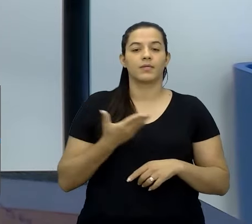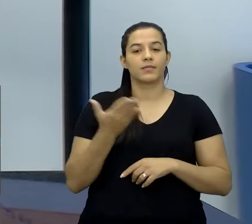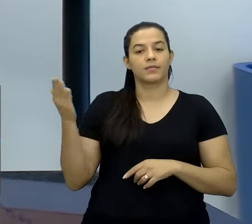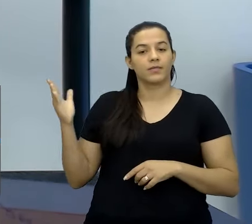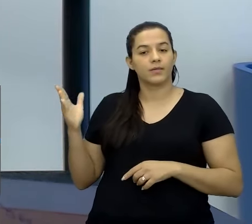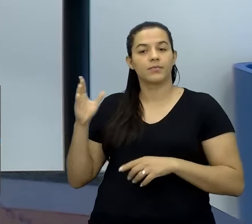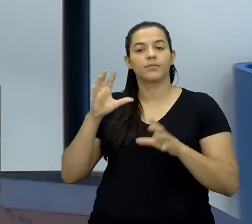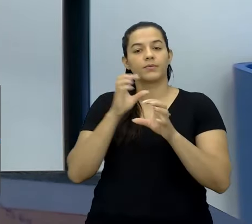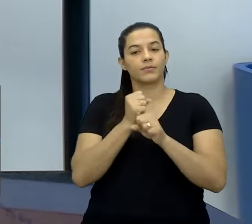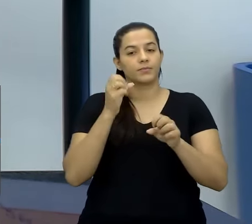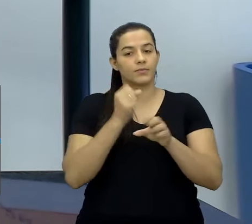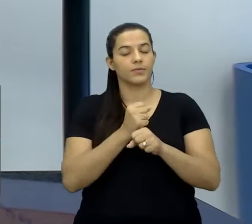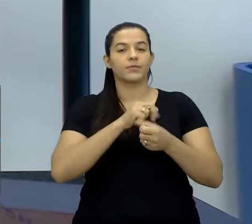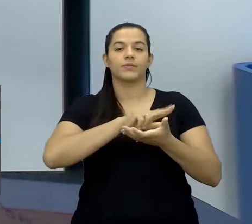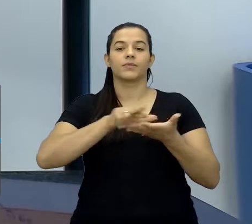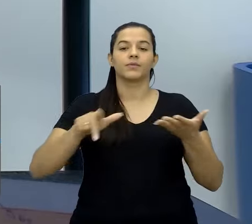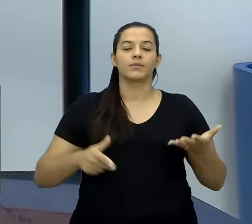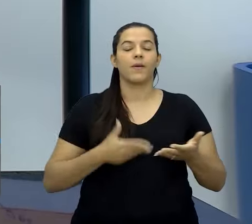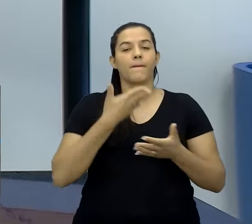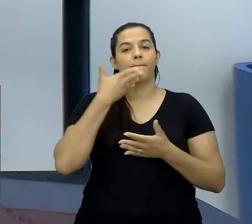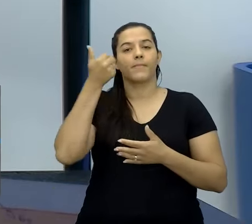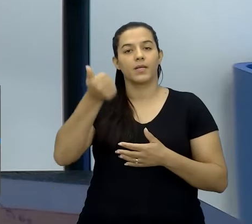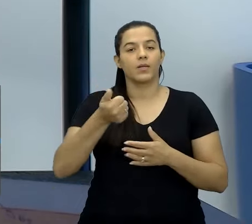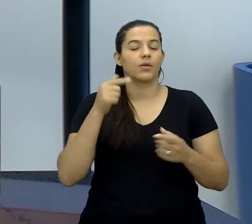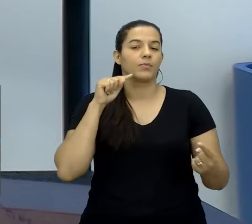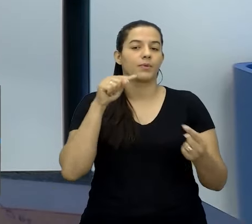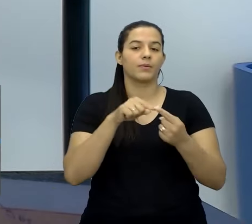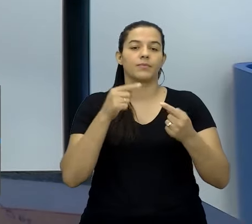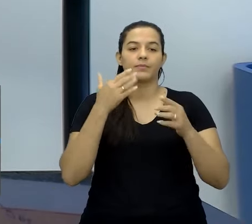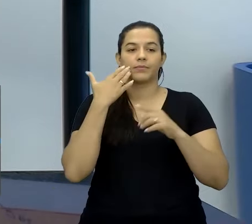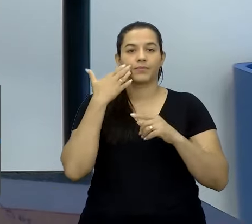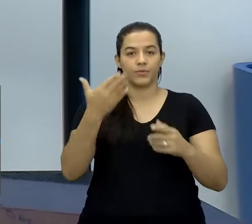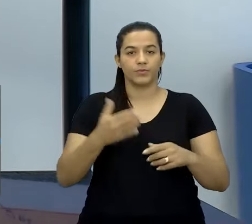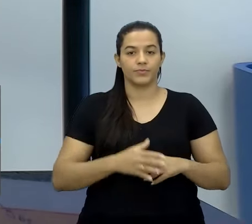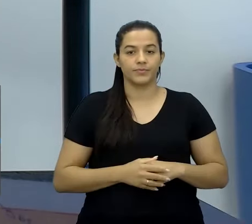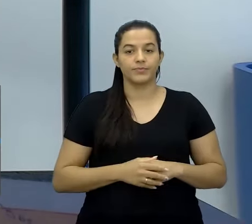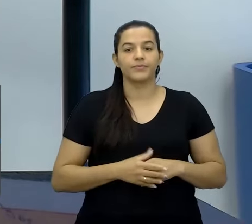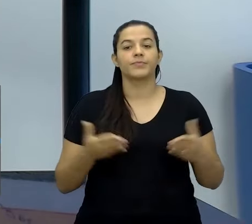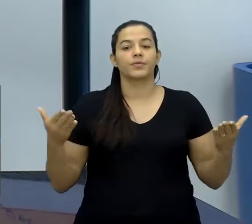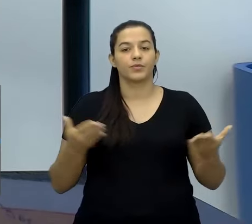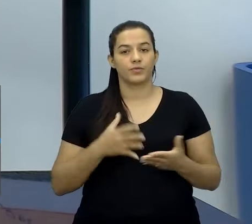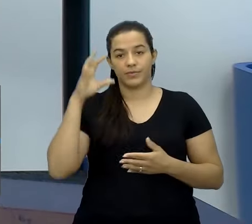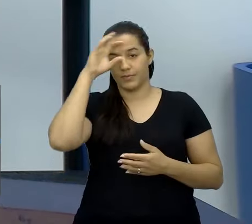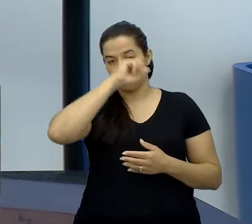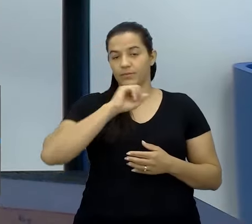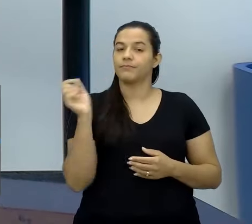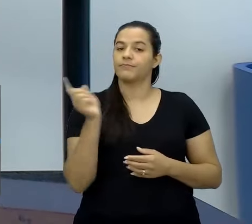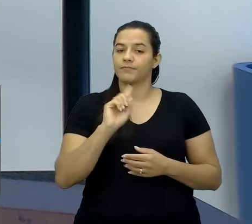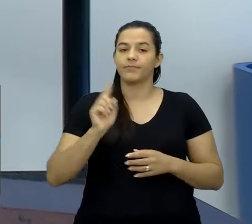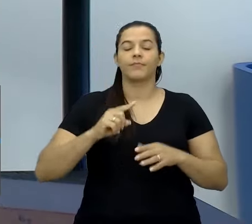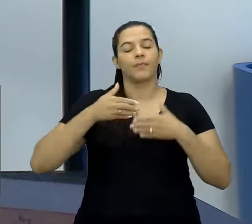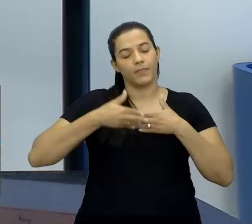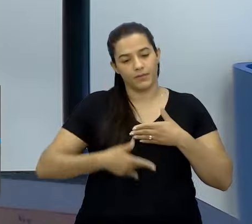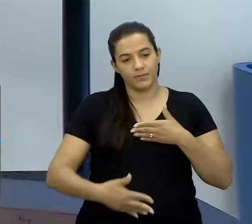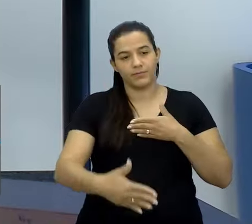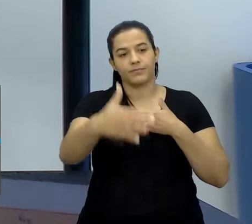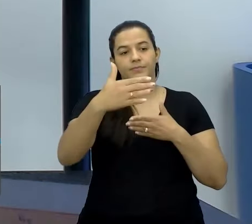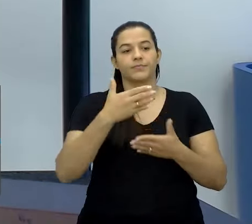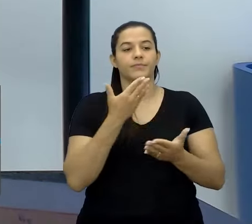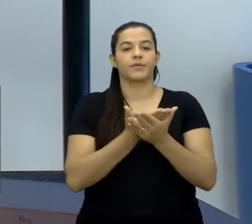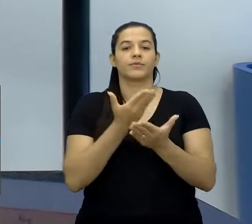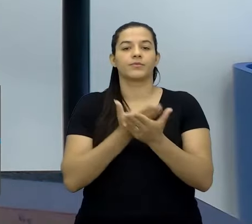fórmulas aí, Cálculo do tamanho ideal para a nossa amostra. Aí, a gente vai aprender isso hoje? Não. A gente vai aprender isso no decorrer da